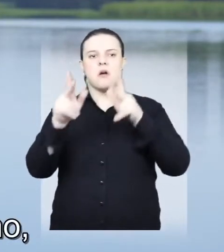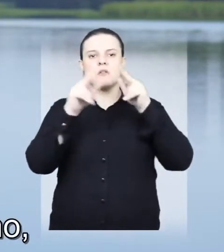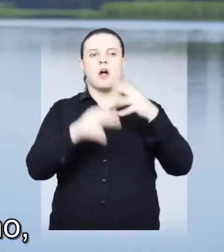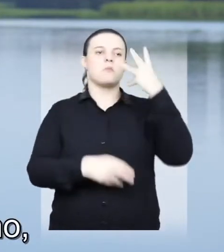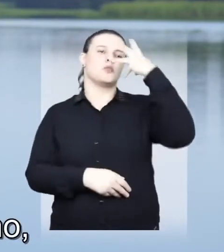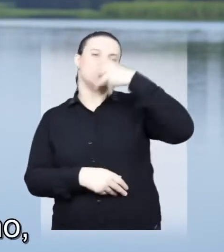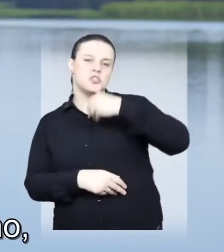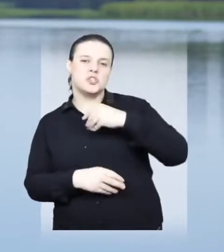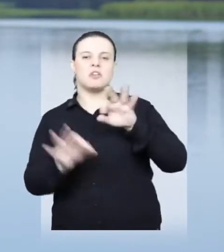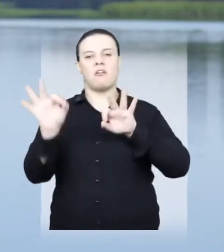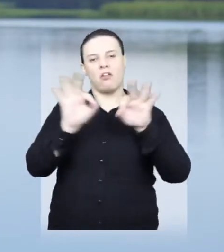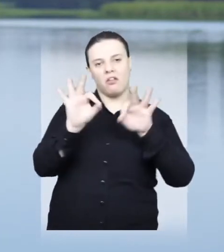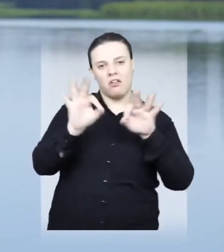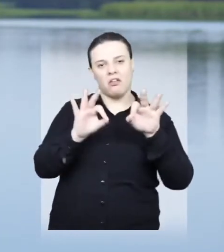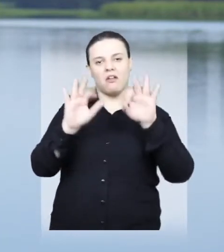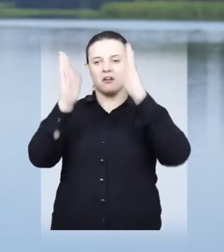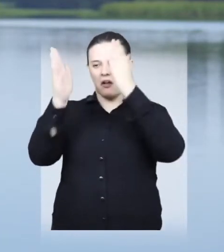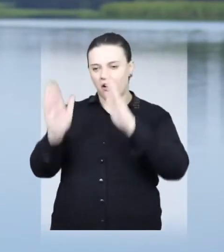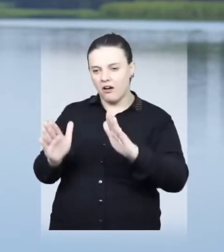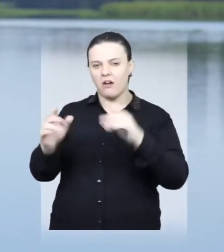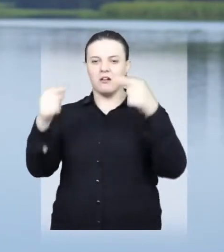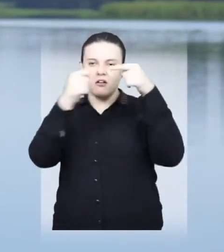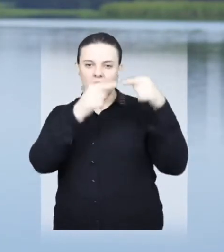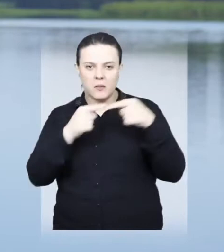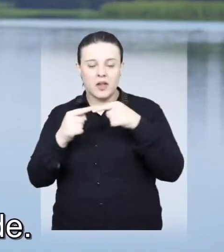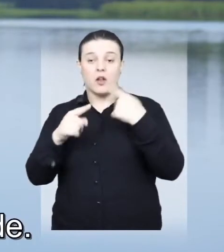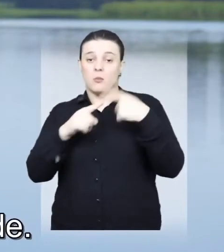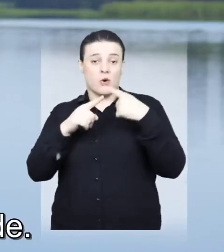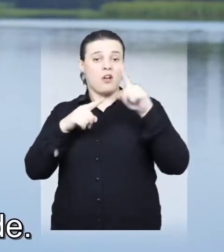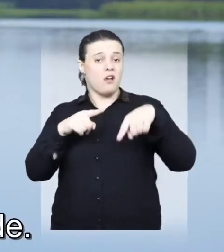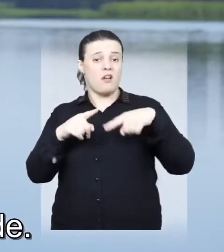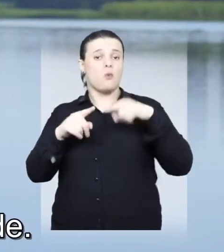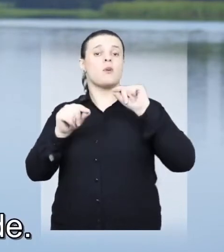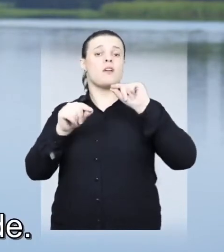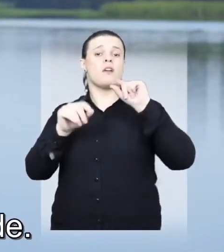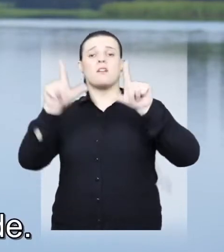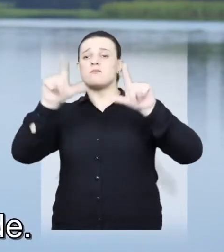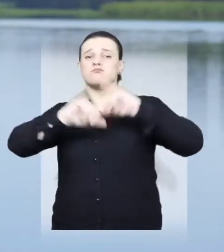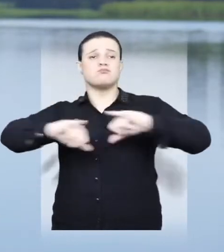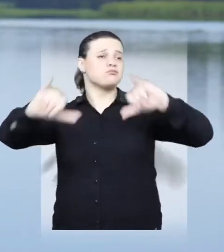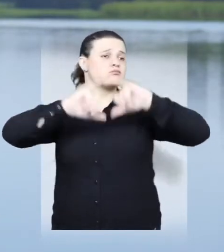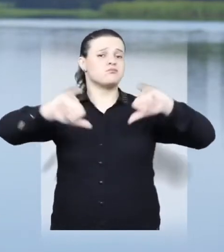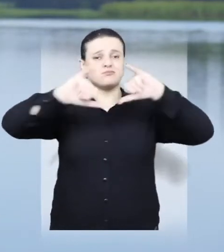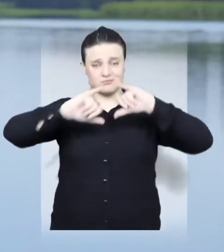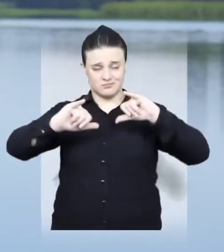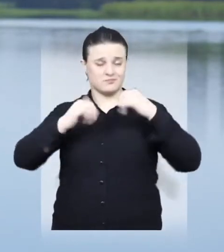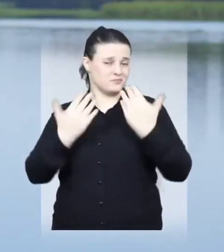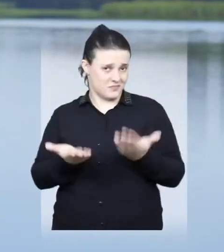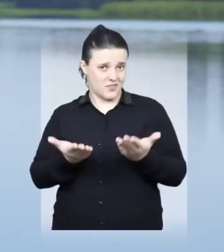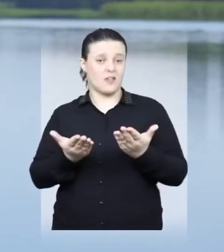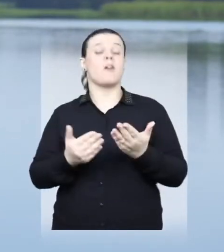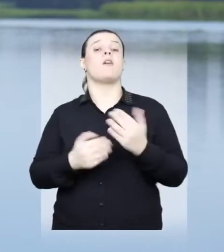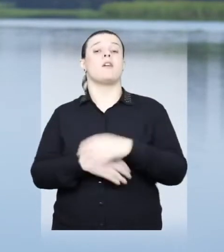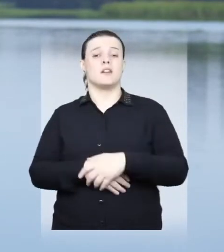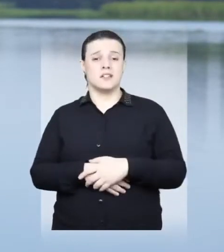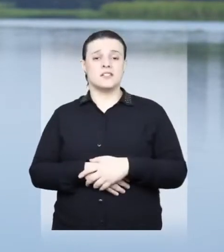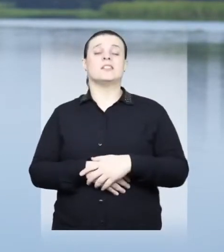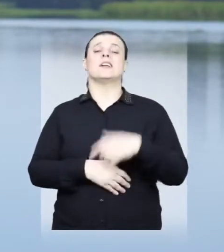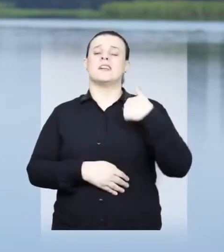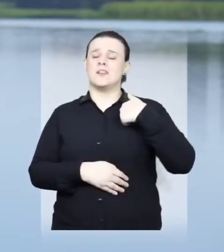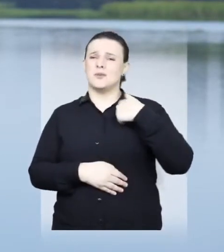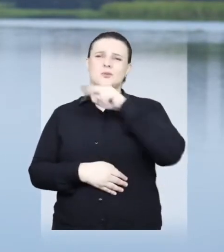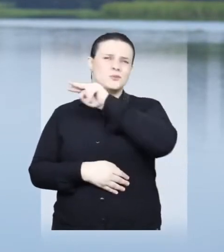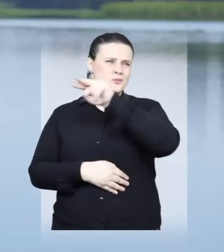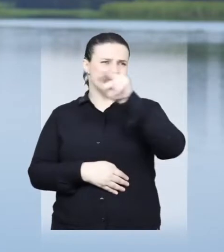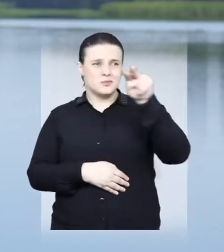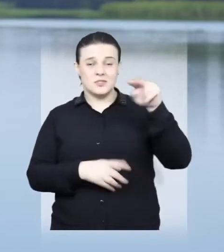assim, bonitinho, naquele formato, naquela estética, porque é isso que a indústria vende. Então,